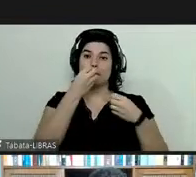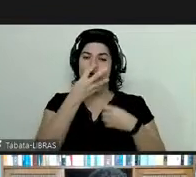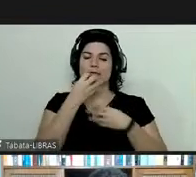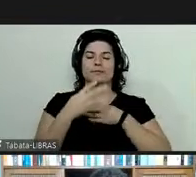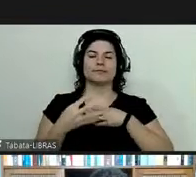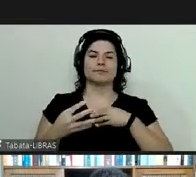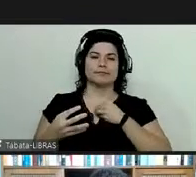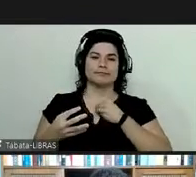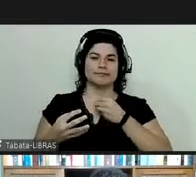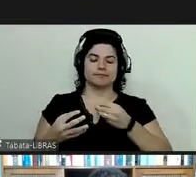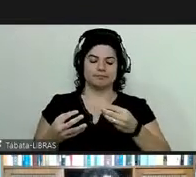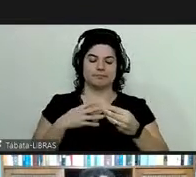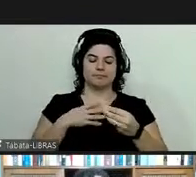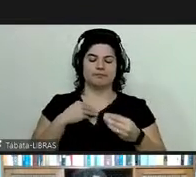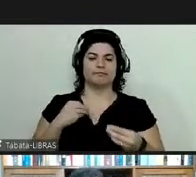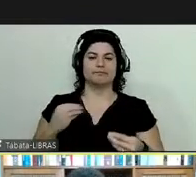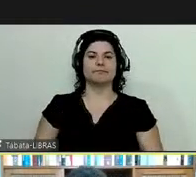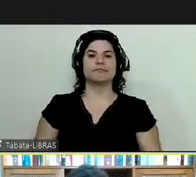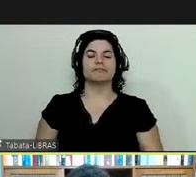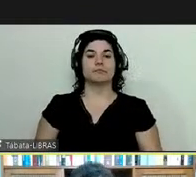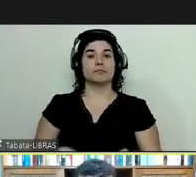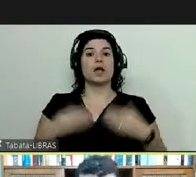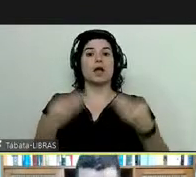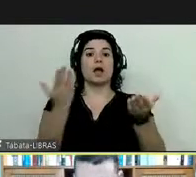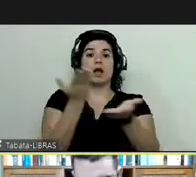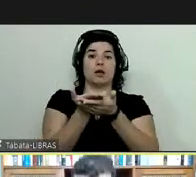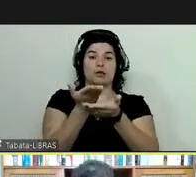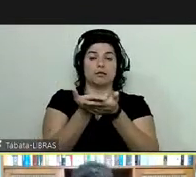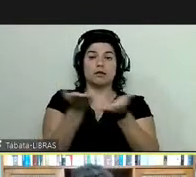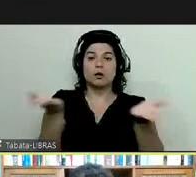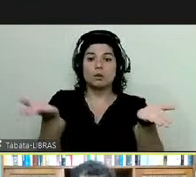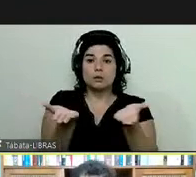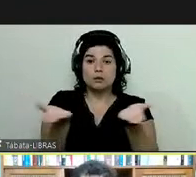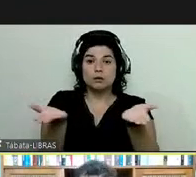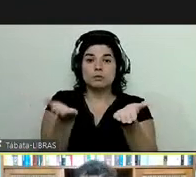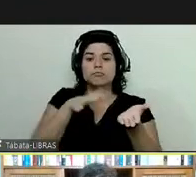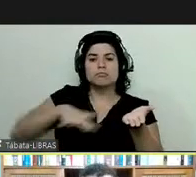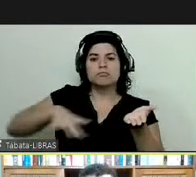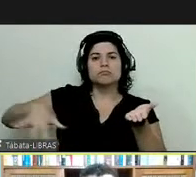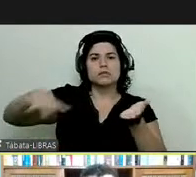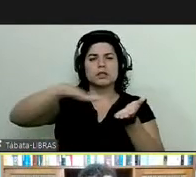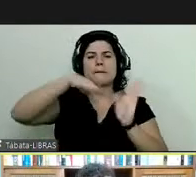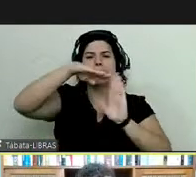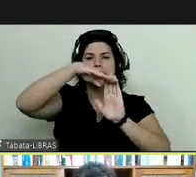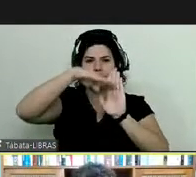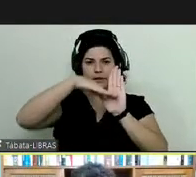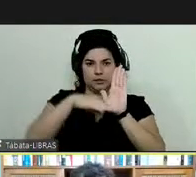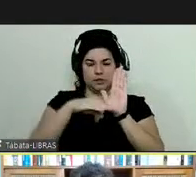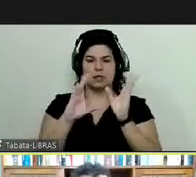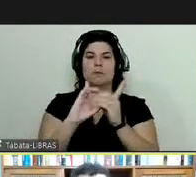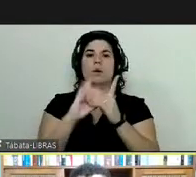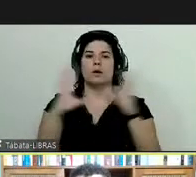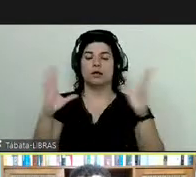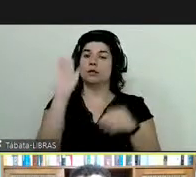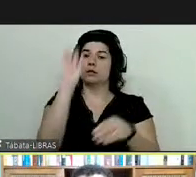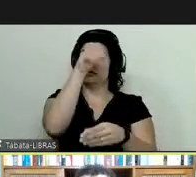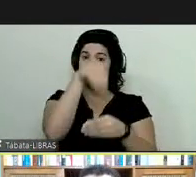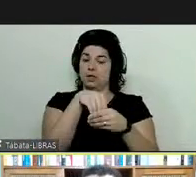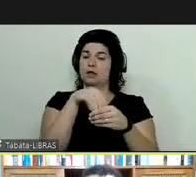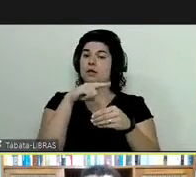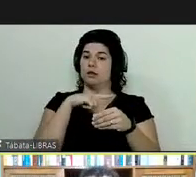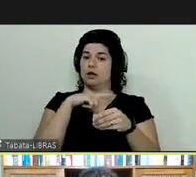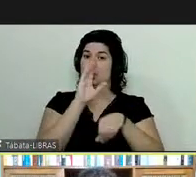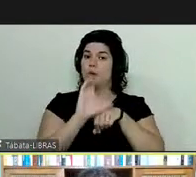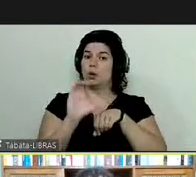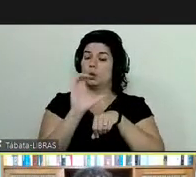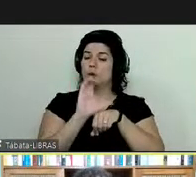então vamos que vamos pessoal bom essa nossa aula de hoje né dentro do âmbito do curso de princípios da democracia e dentro de um curso